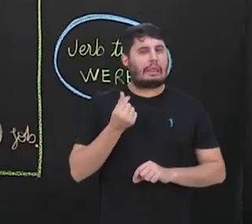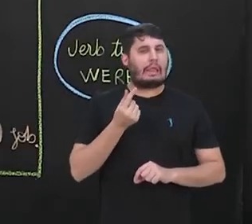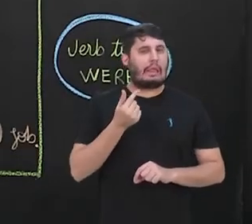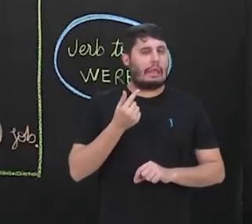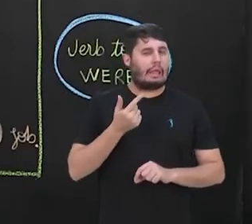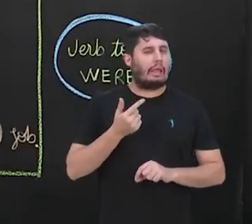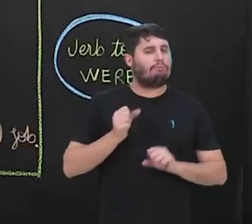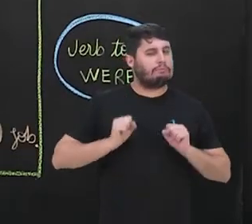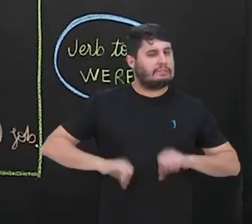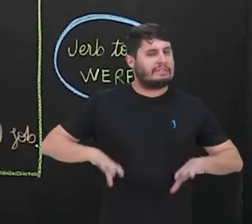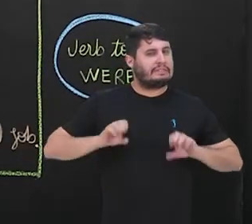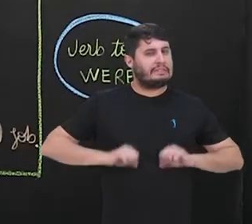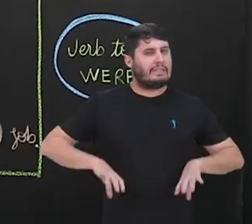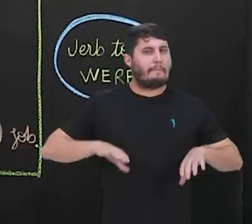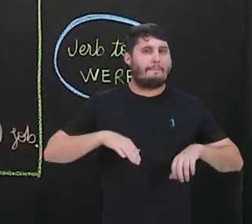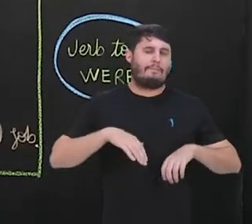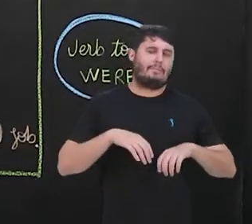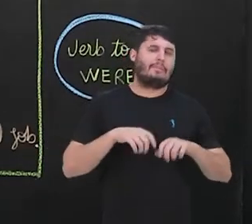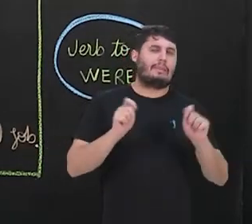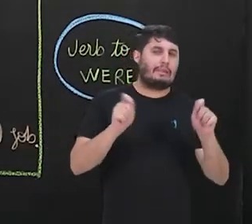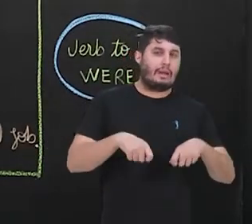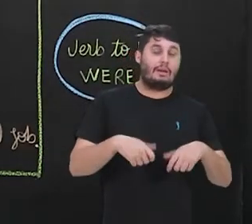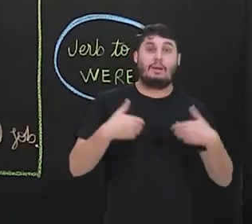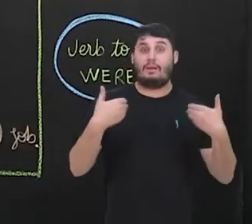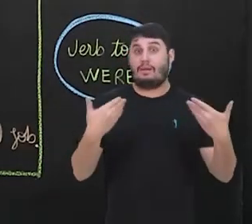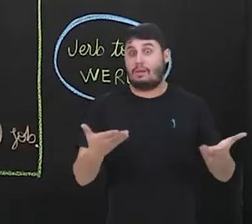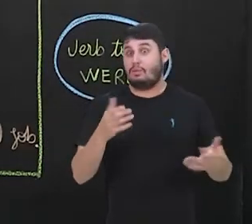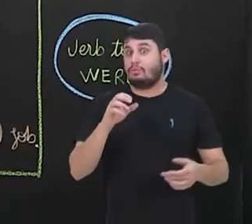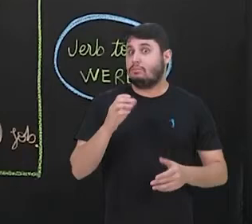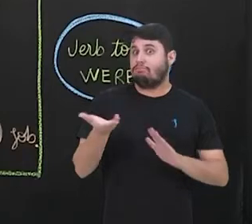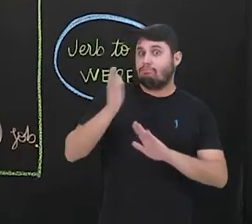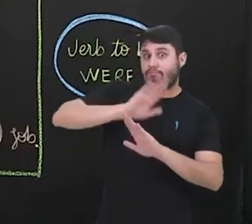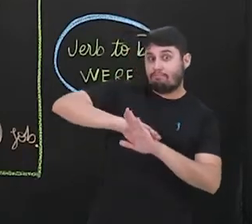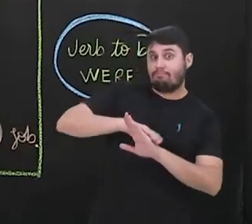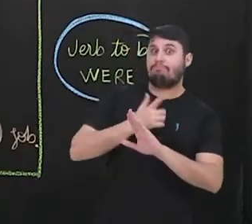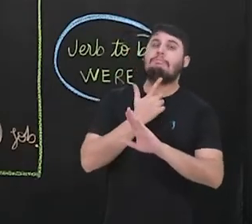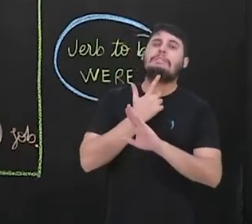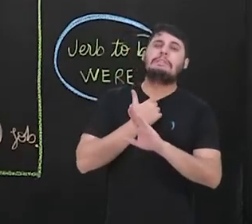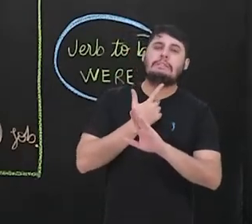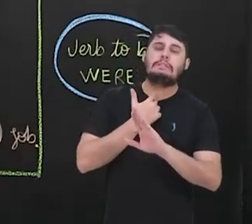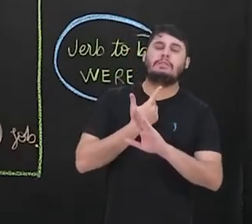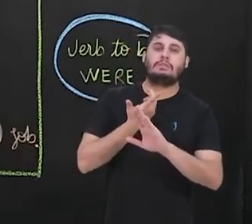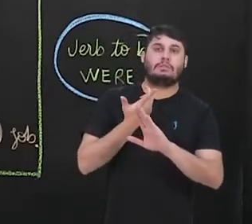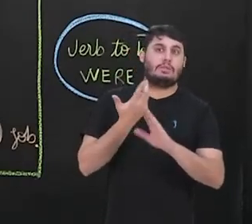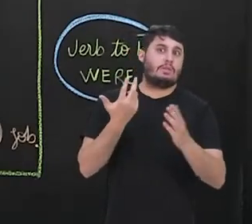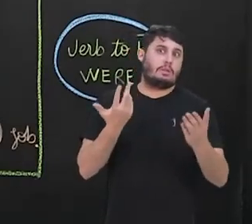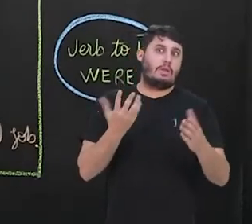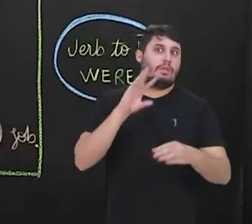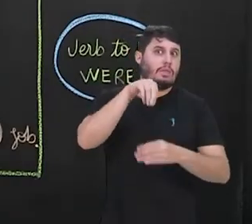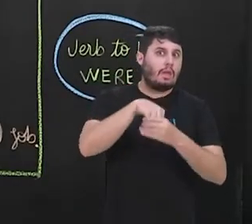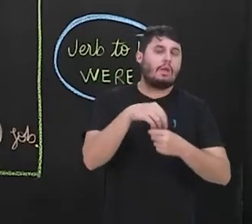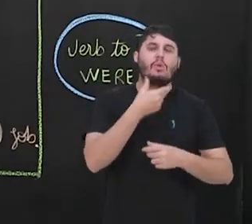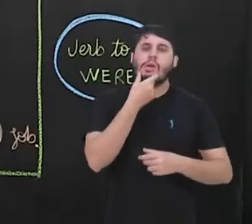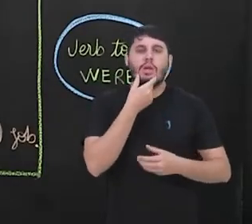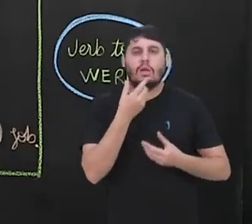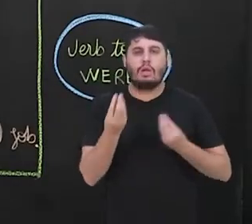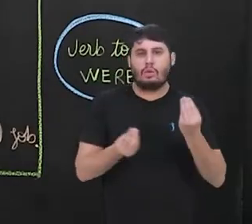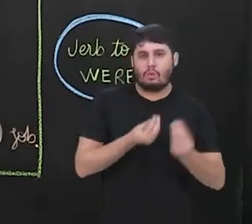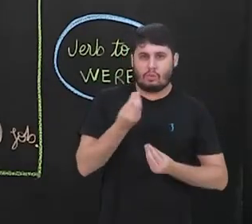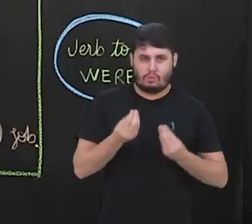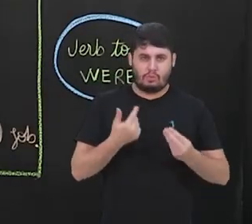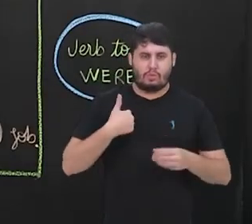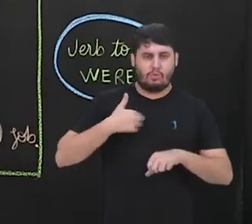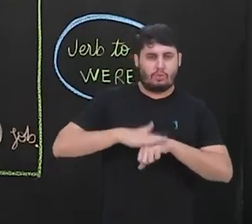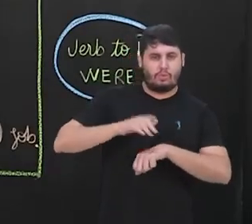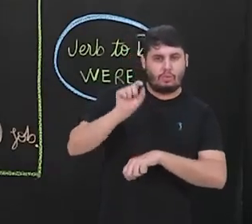em inglês, para expressar esse desejo e usar o se, que exatamente vou pegar o meu